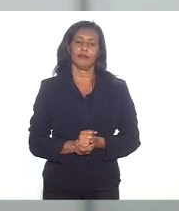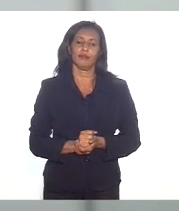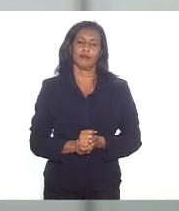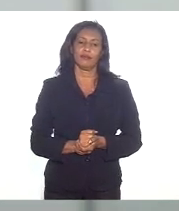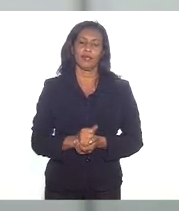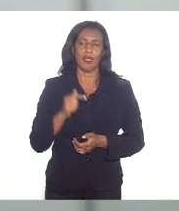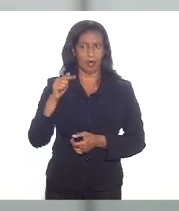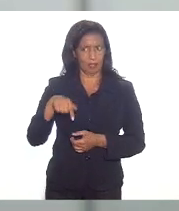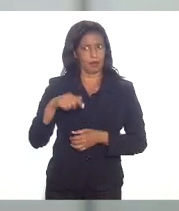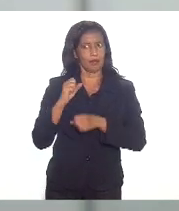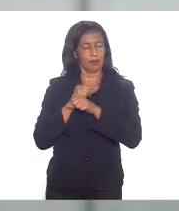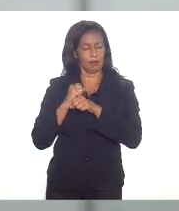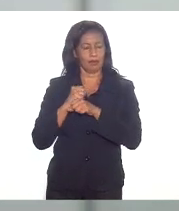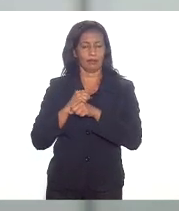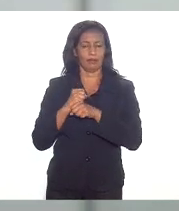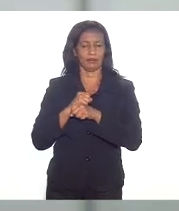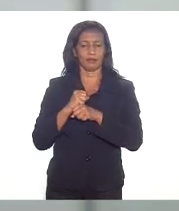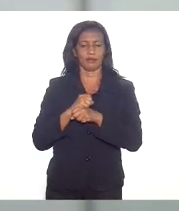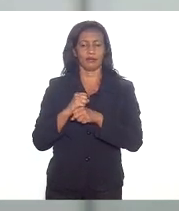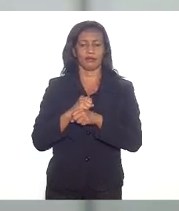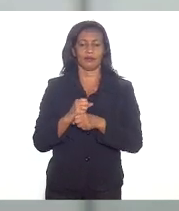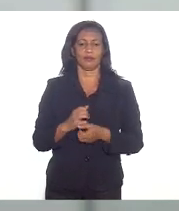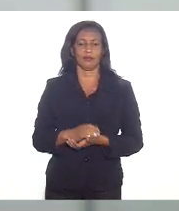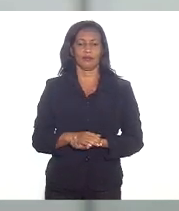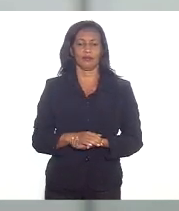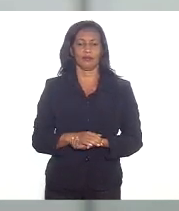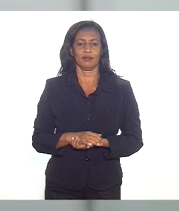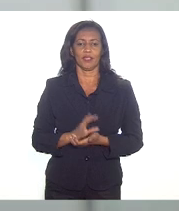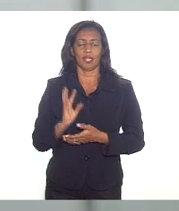provavelmente esse ano, que é a